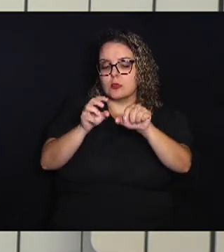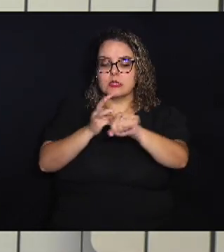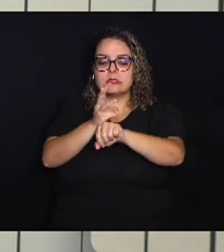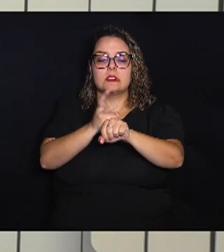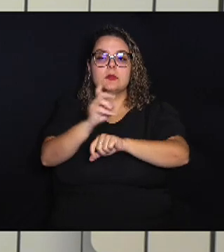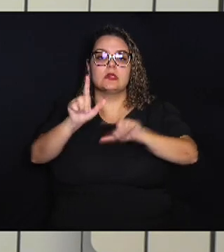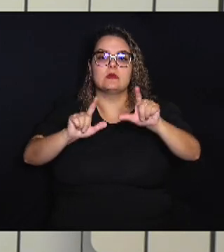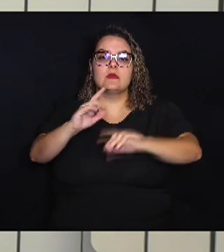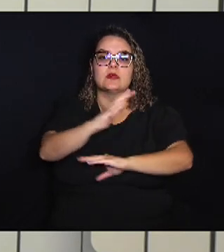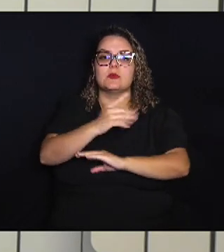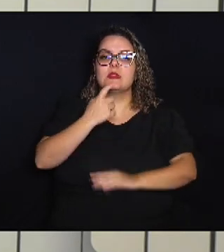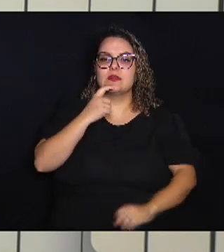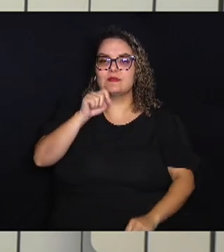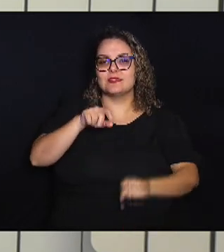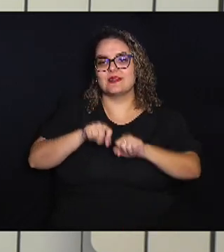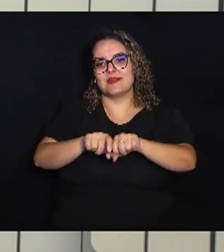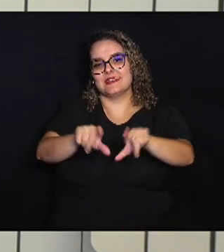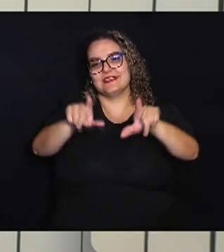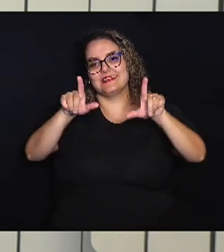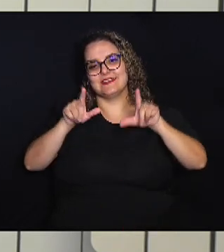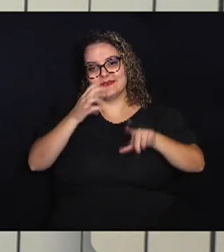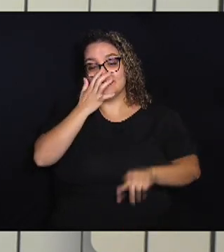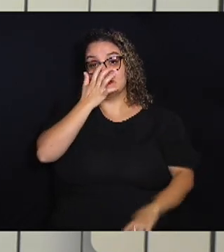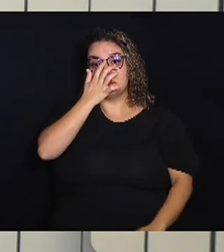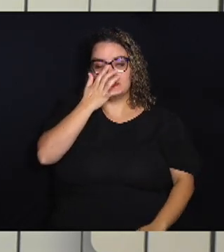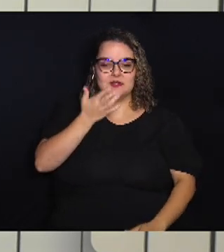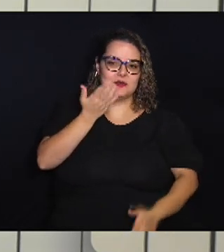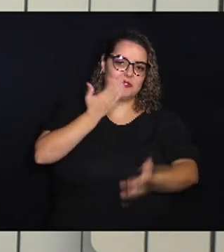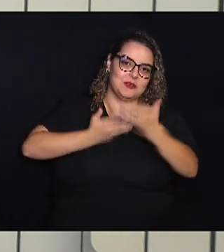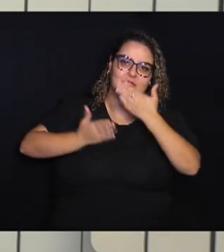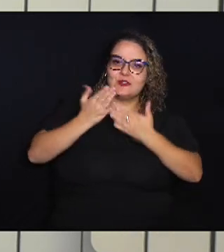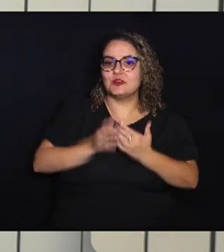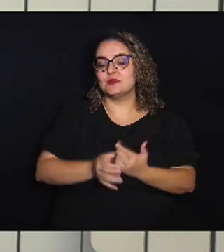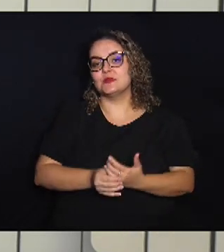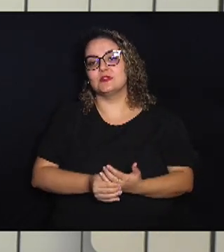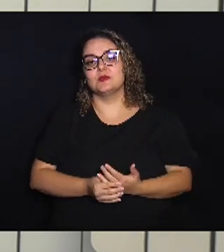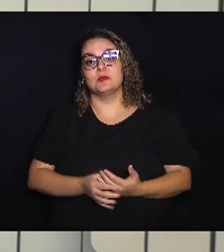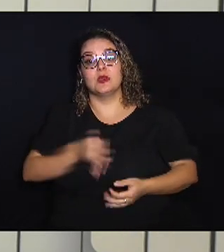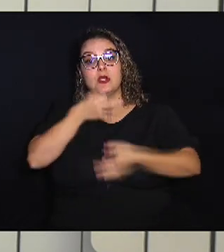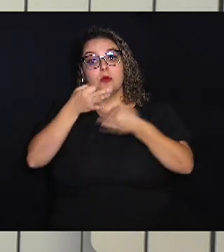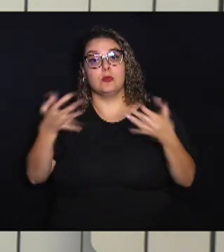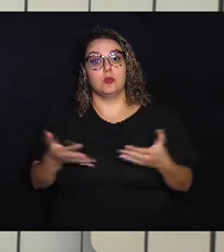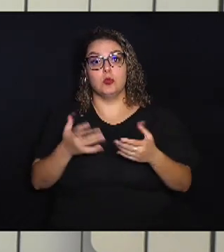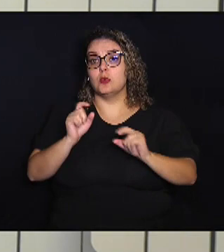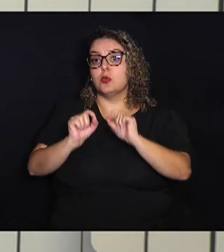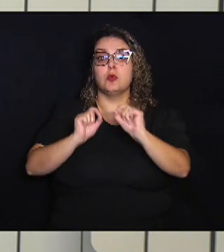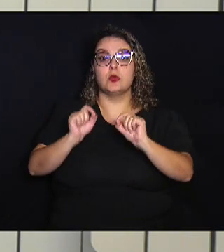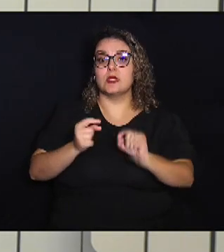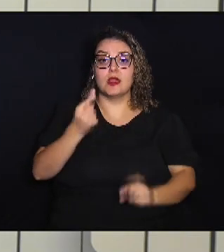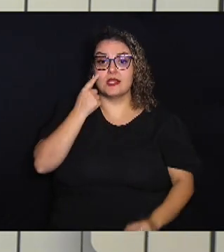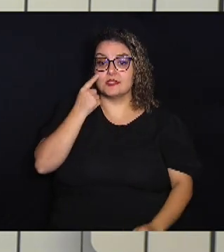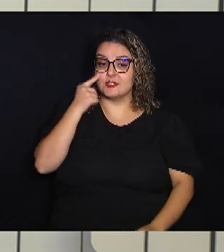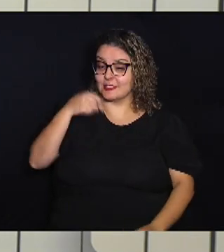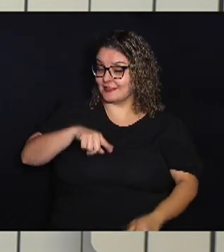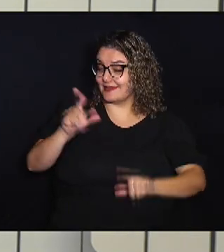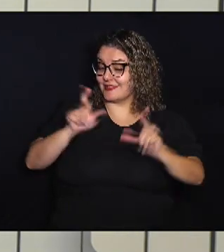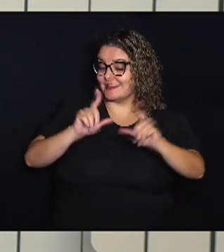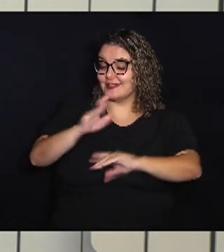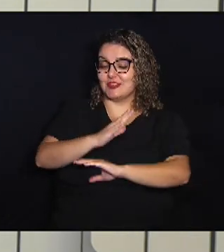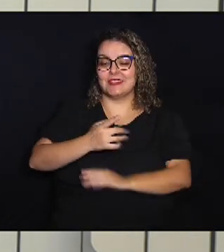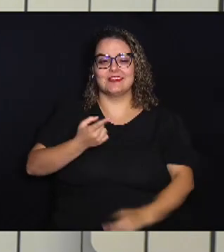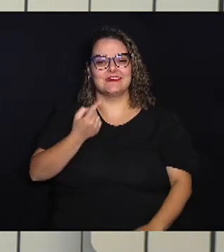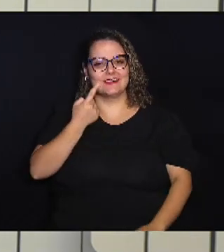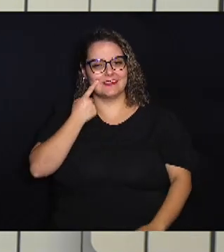WhatsApp da TV Câmara Campinas você aperta e pode enviar o seu elogio uma crítica construtiva o que você quer assistir aqui no nosso